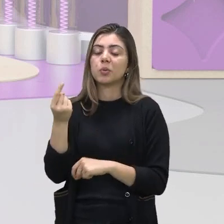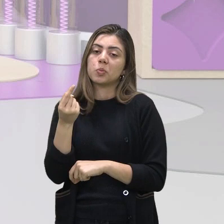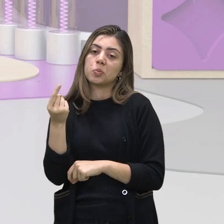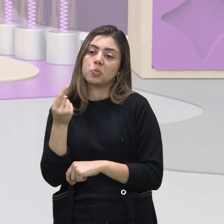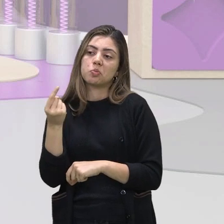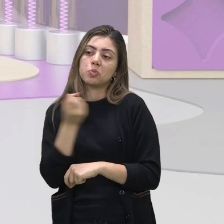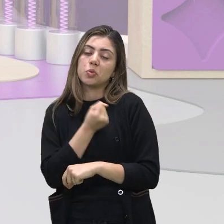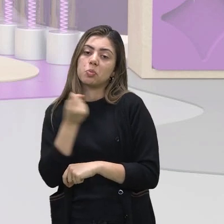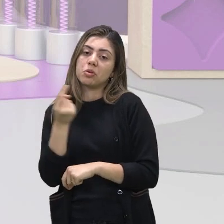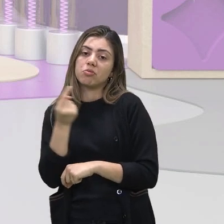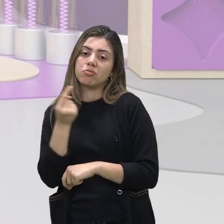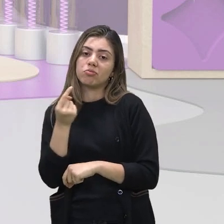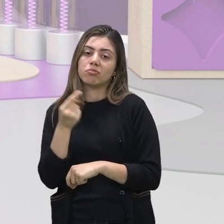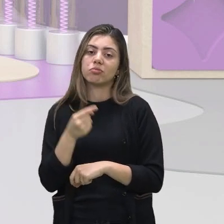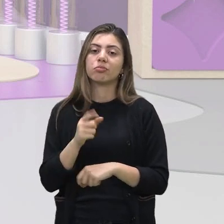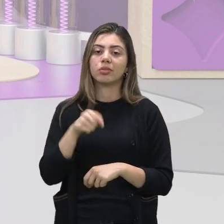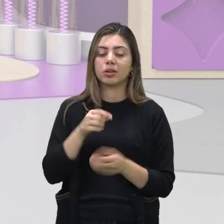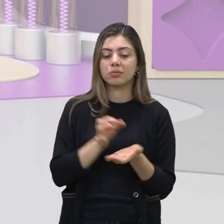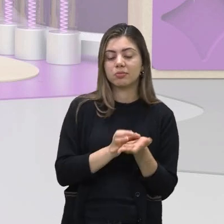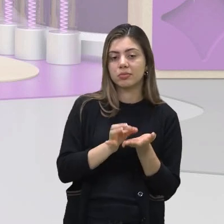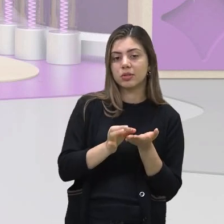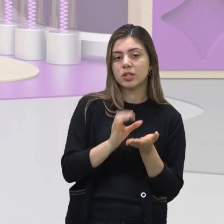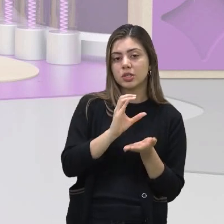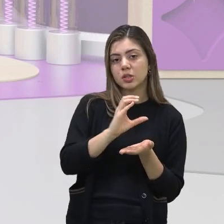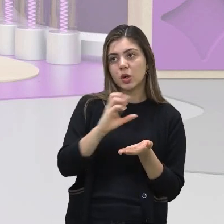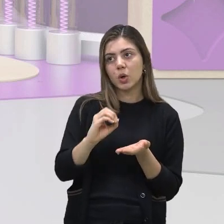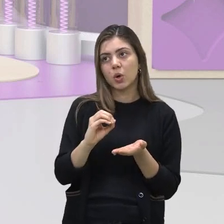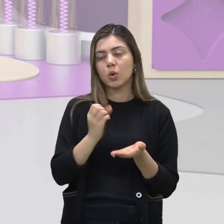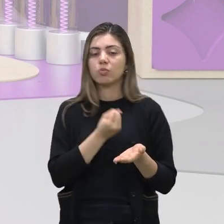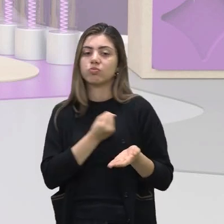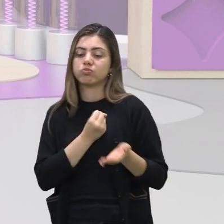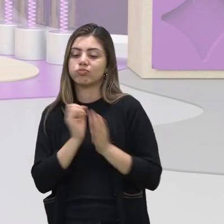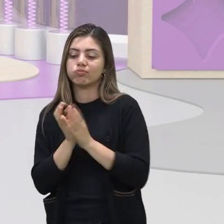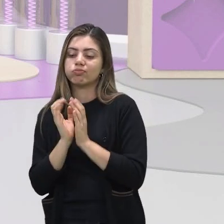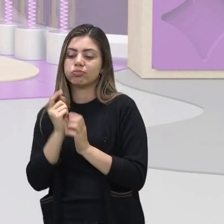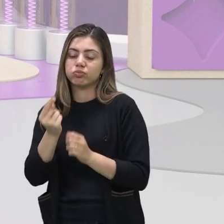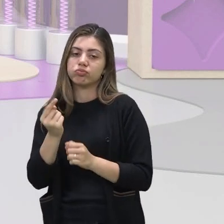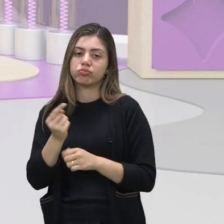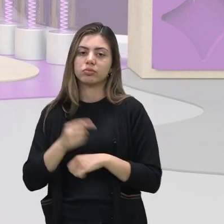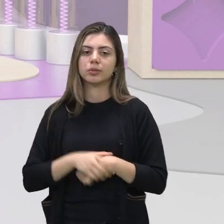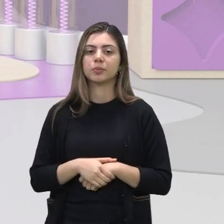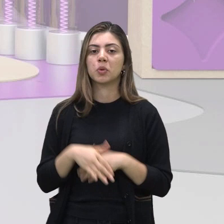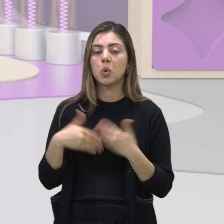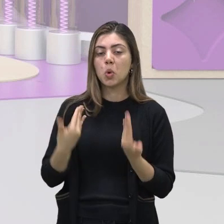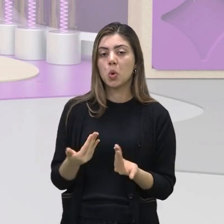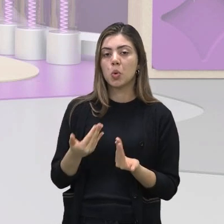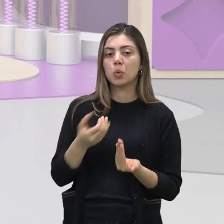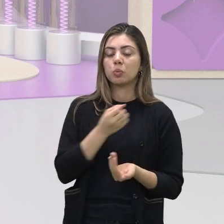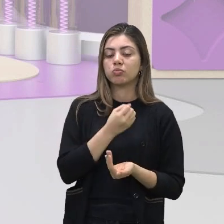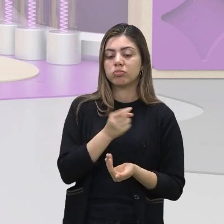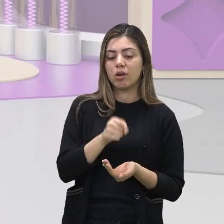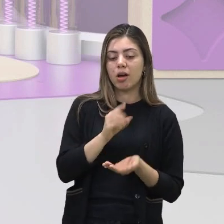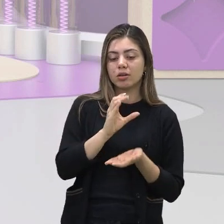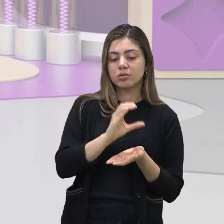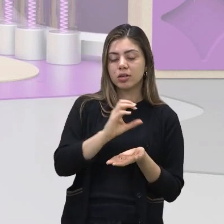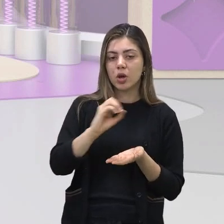sair coroa e a face 1. Depois, coroa e a face